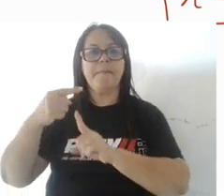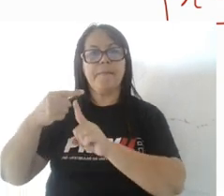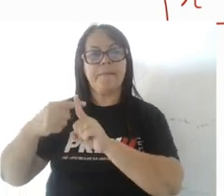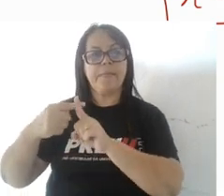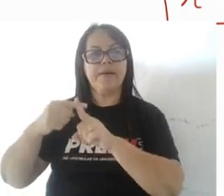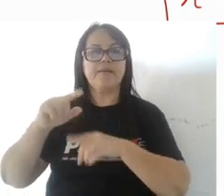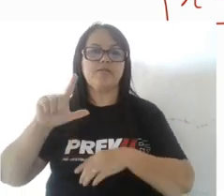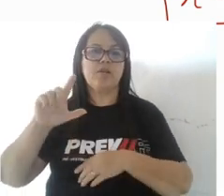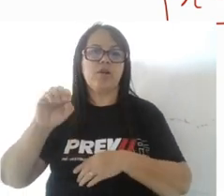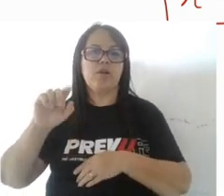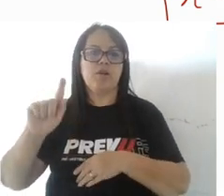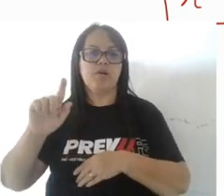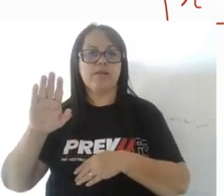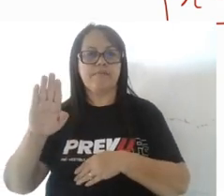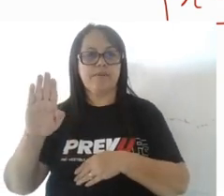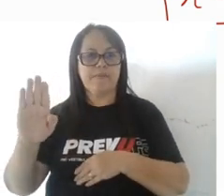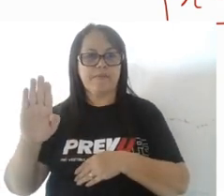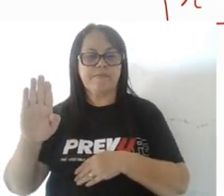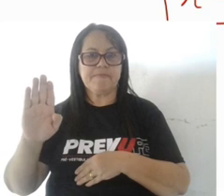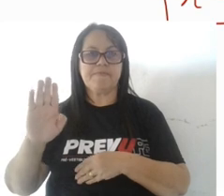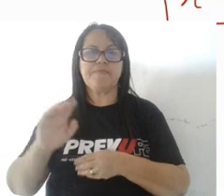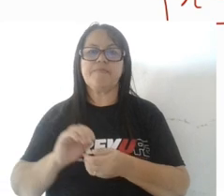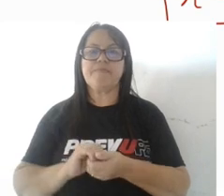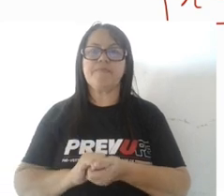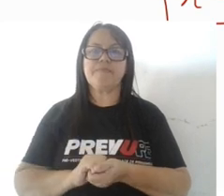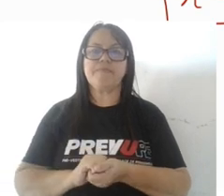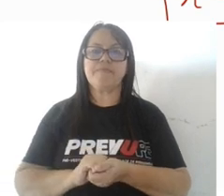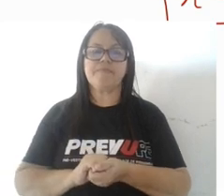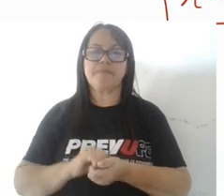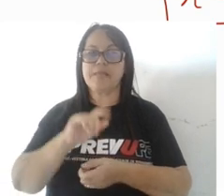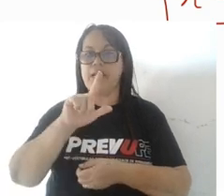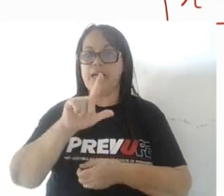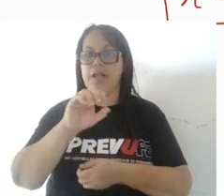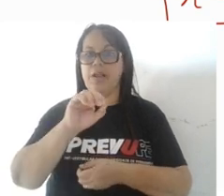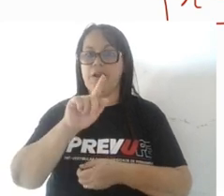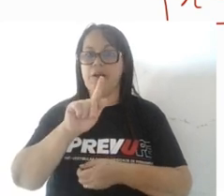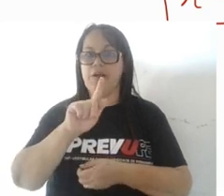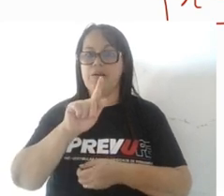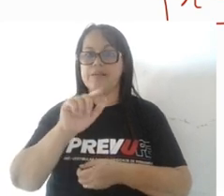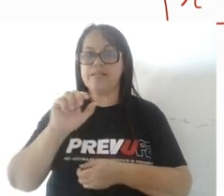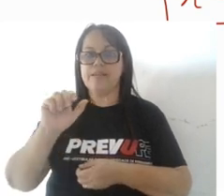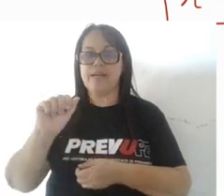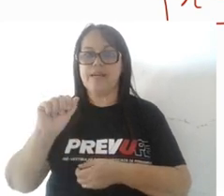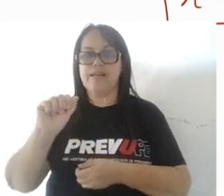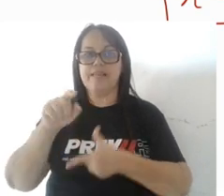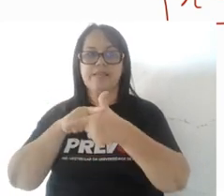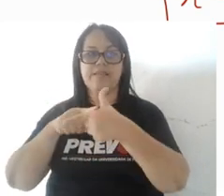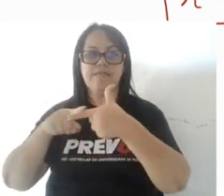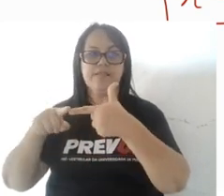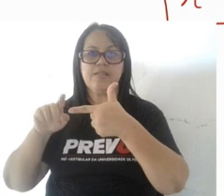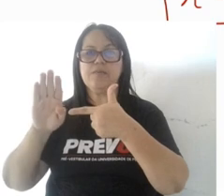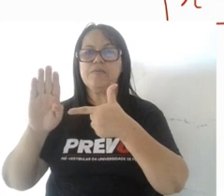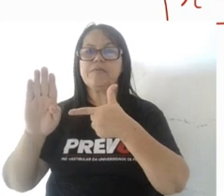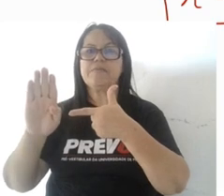mais log de B. Log de A dividido por